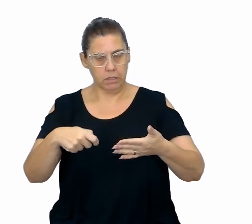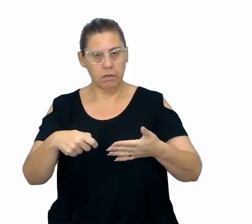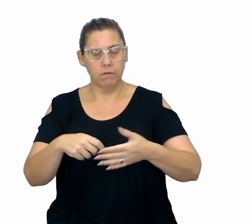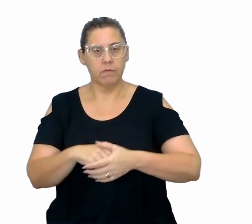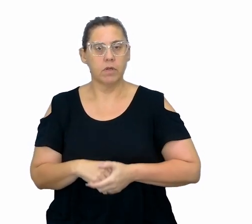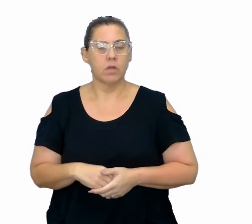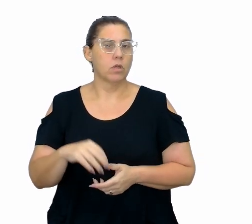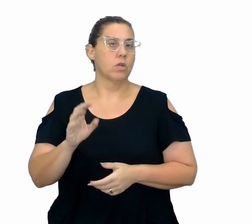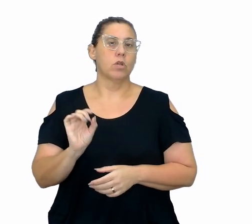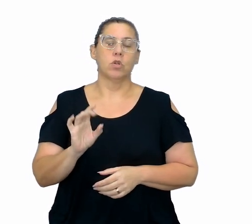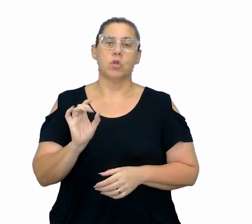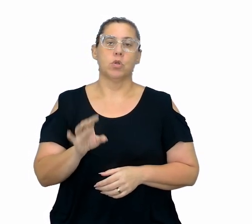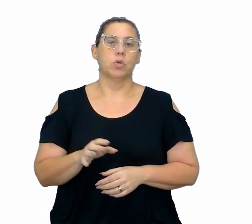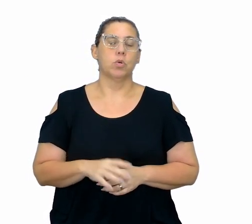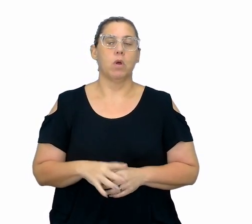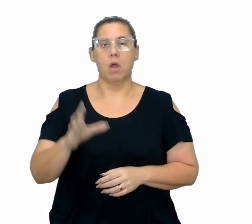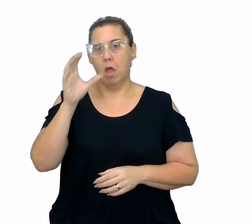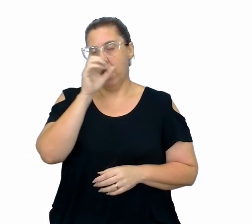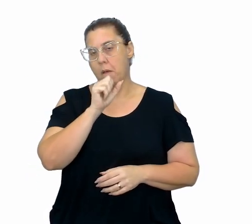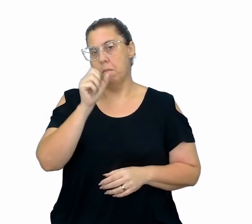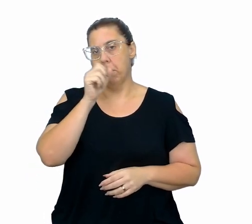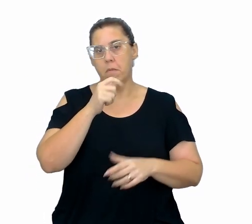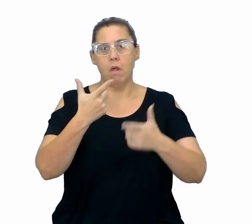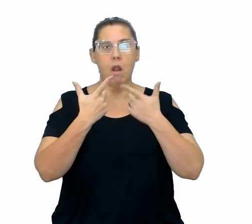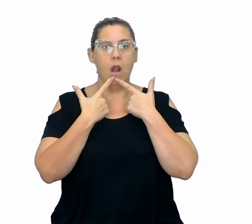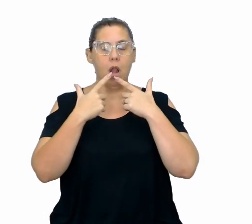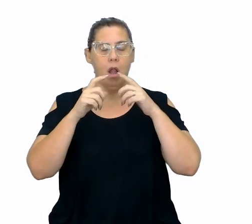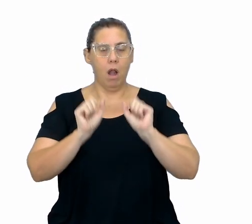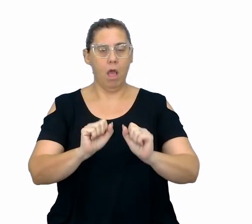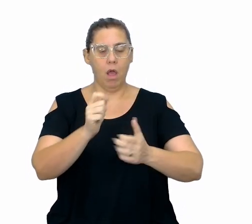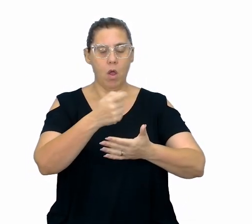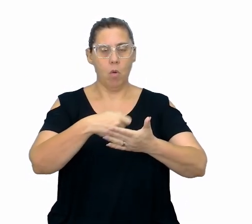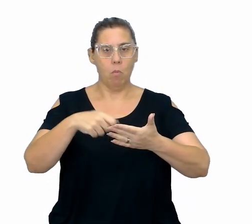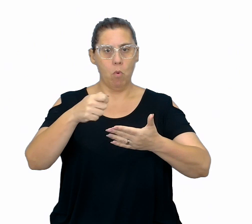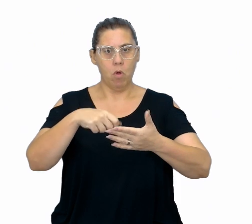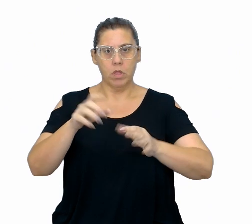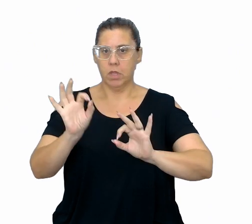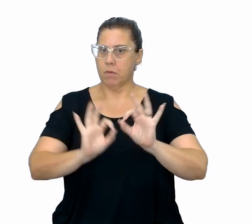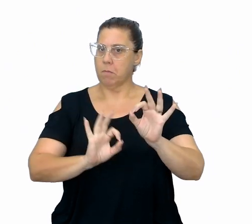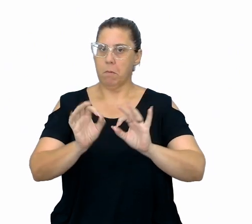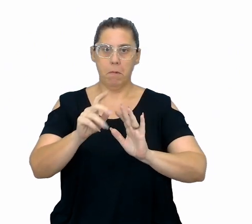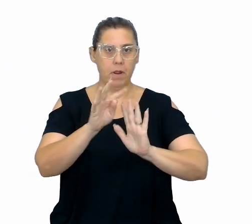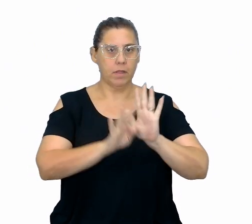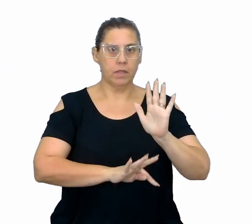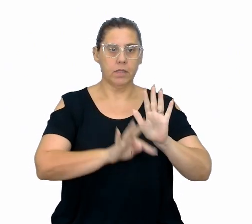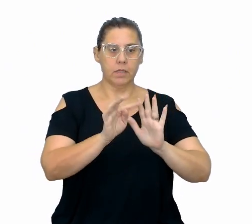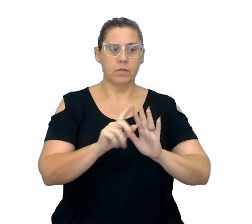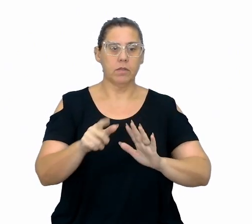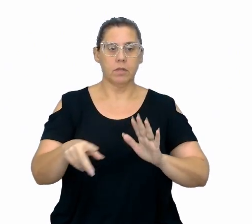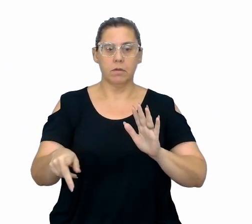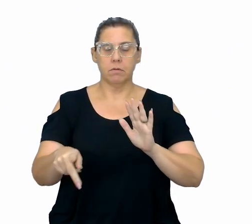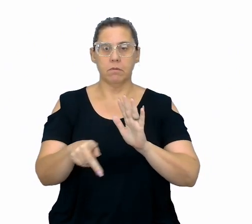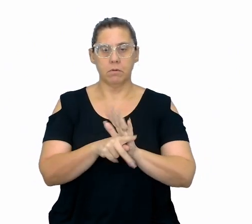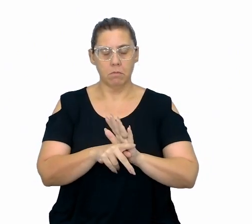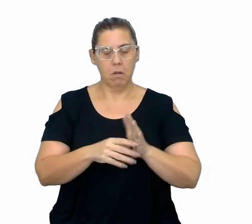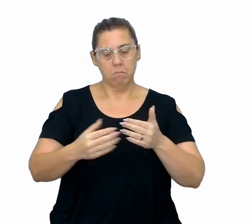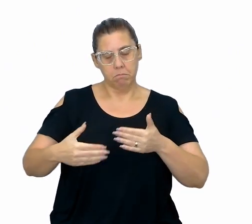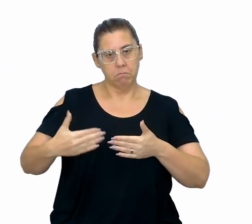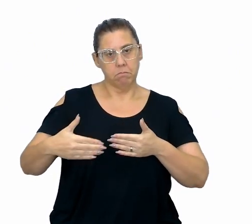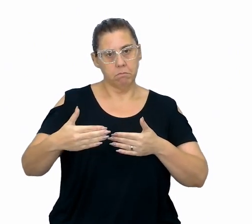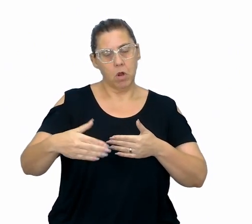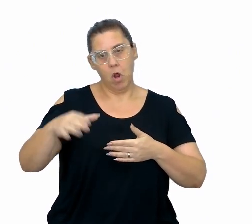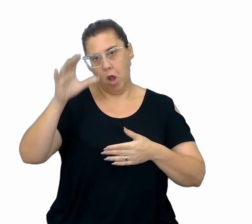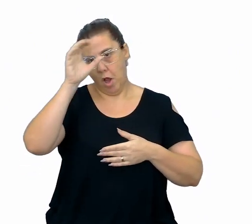convencionalmente não é condição para aprender sobre a linguagem que se escreve, nem para produzir textos. Isso é fruto de um longo processo